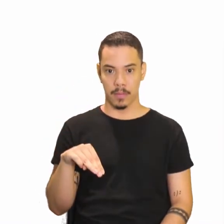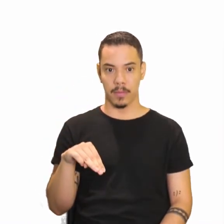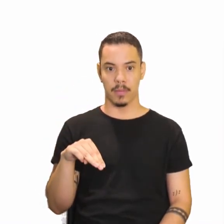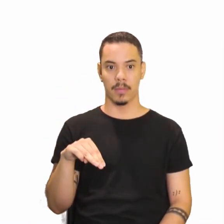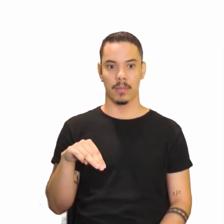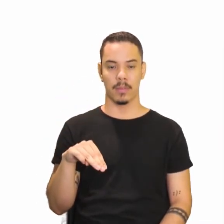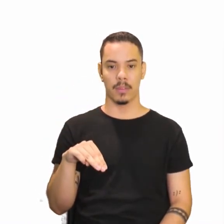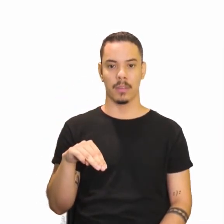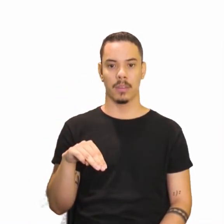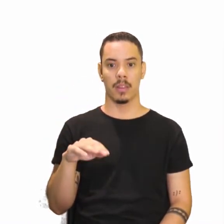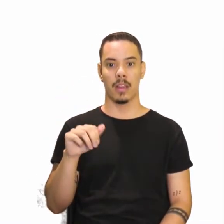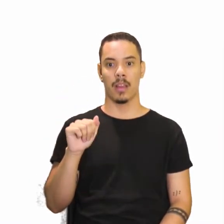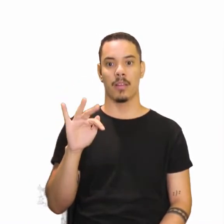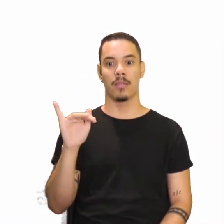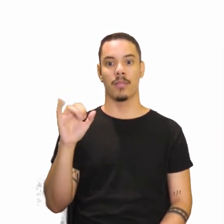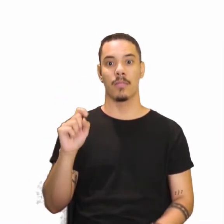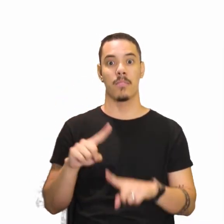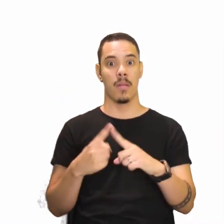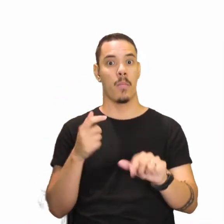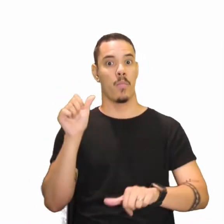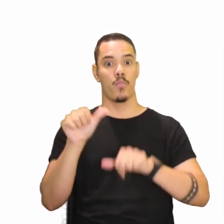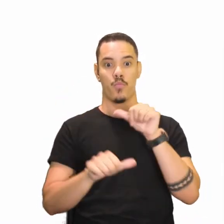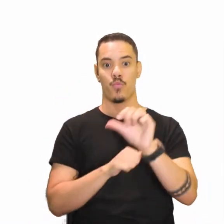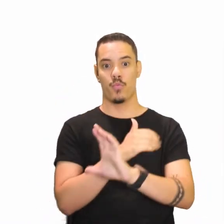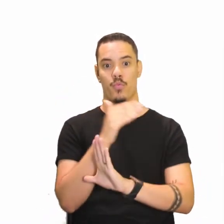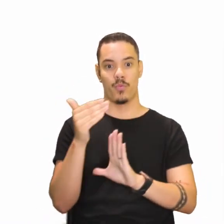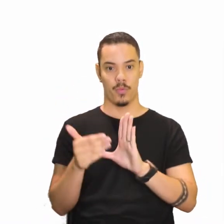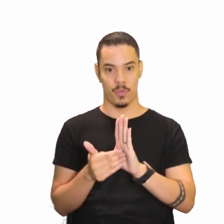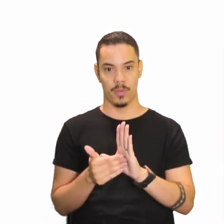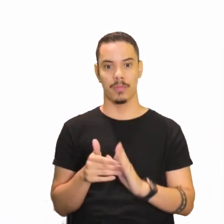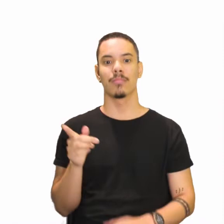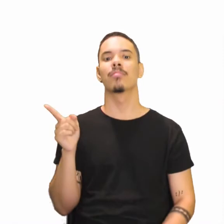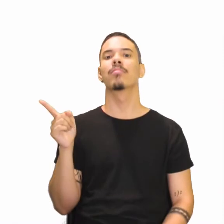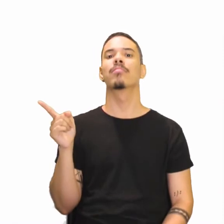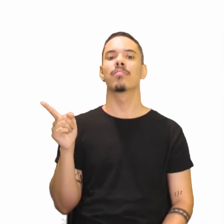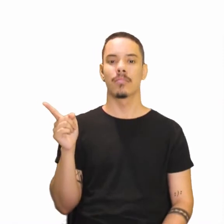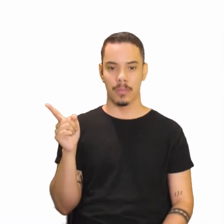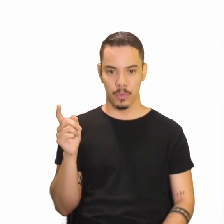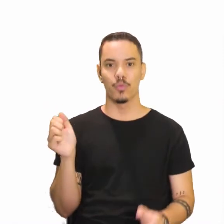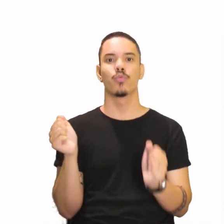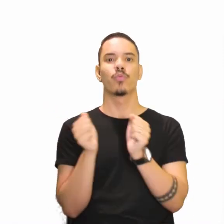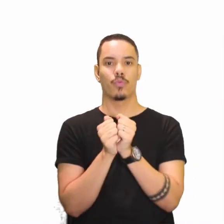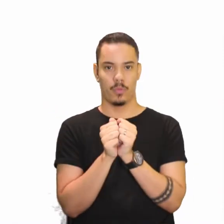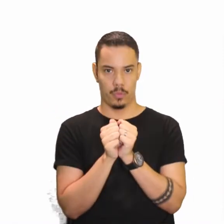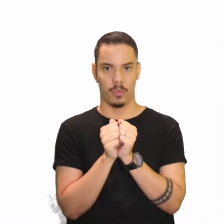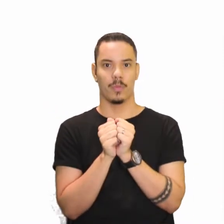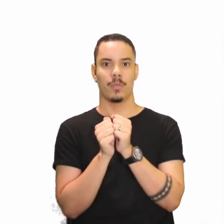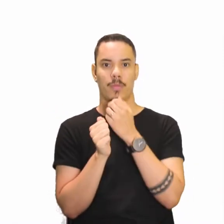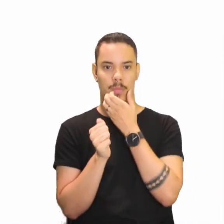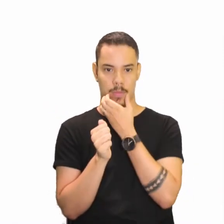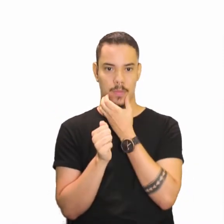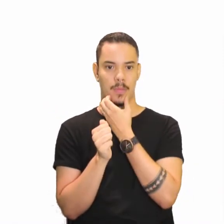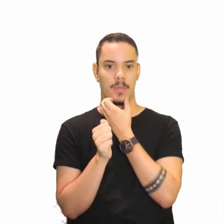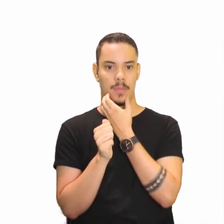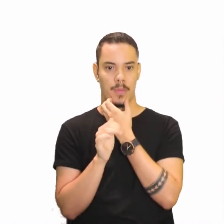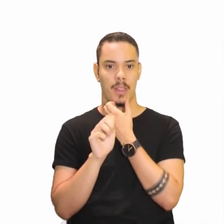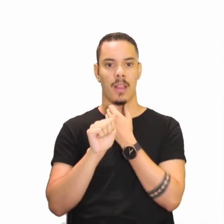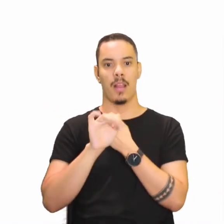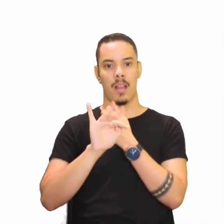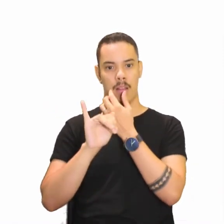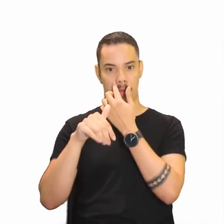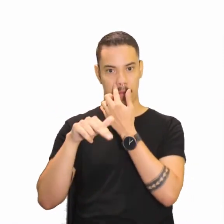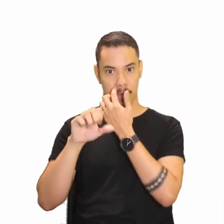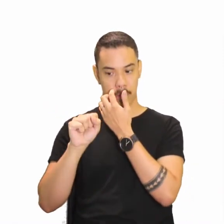mudou tudo. O que é? Aqui, vai ficar juntinho, né? Nossas intenções